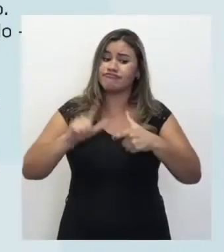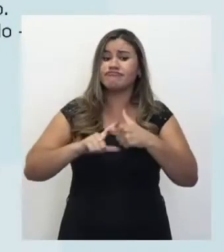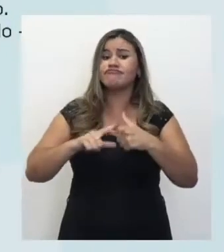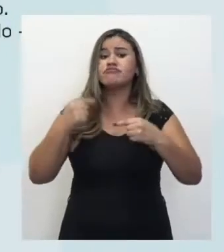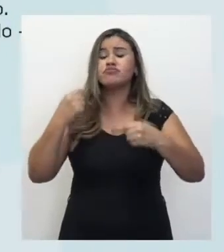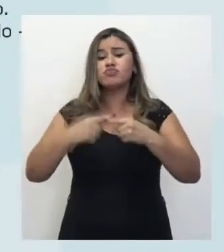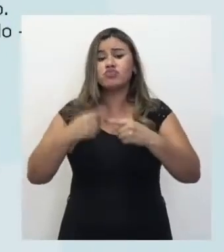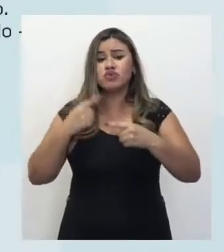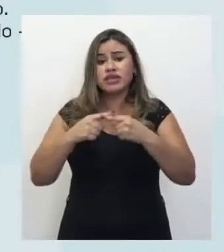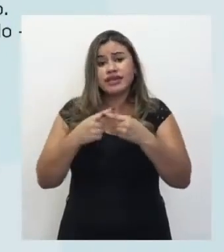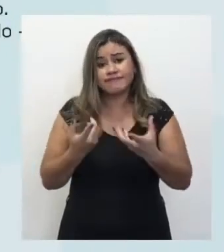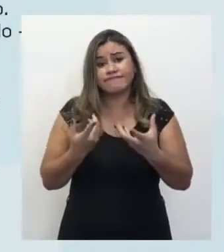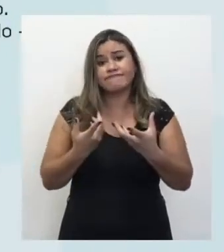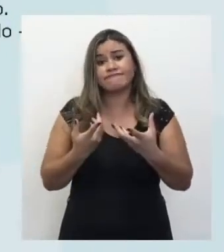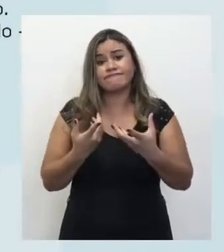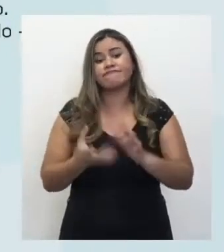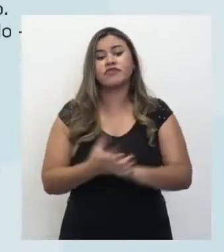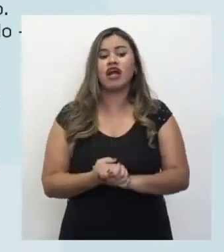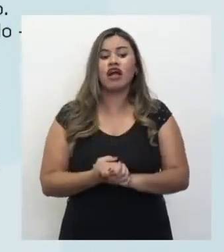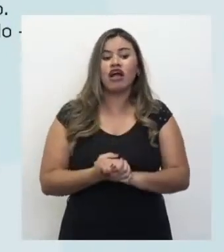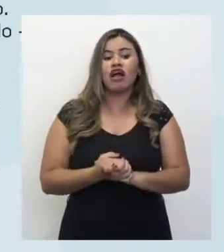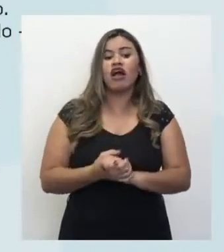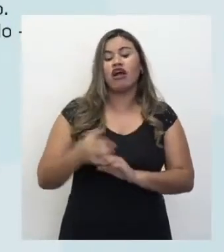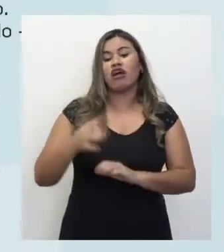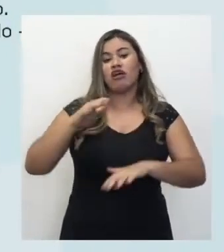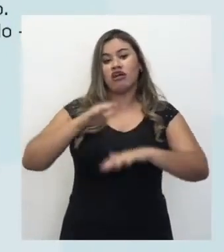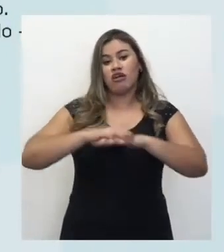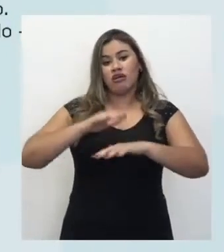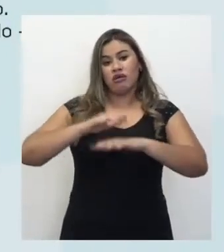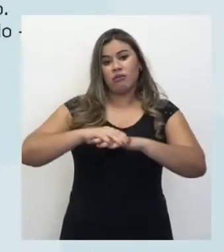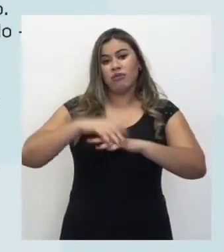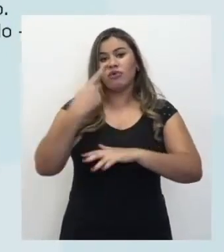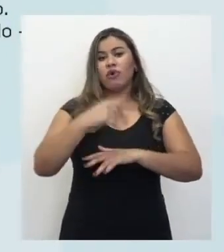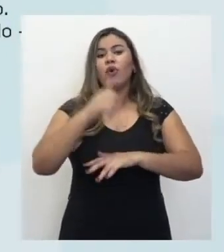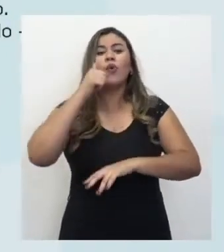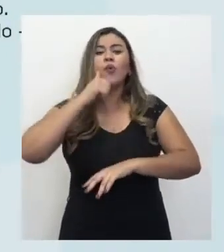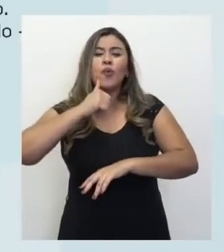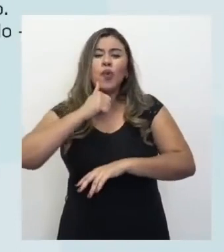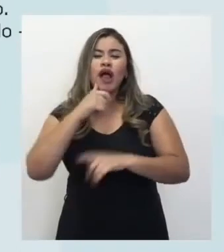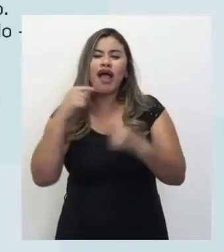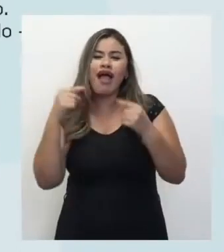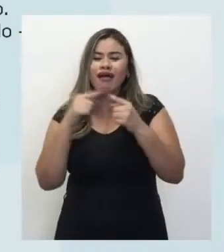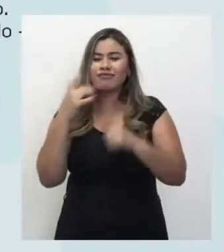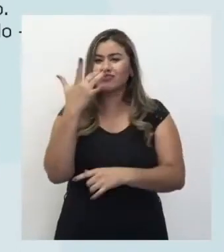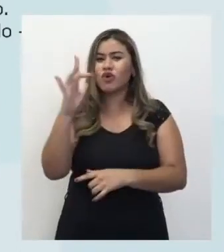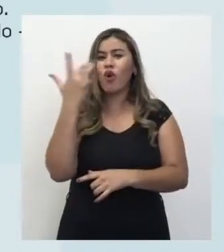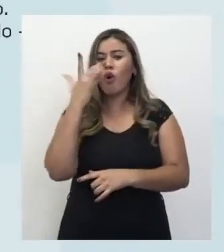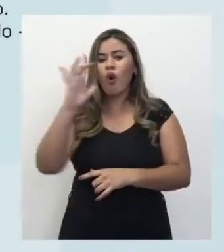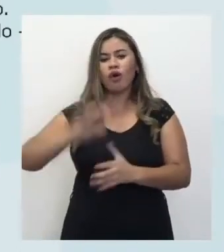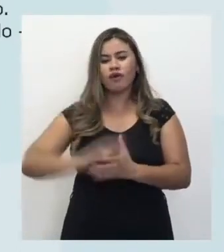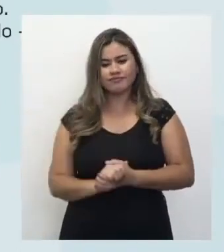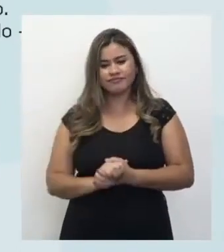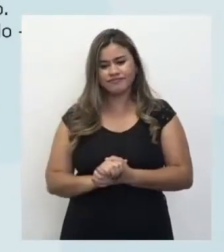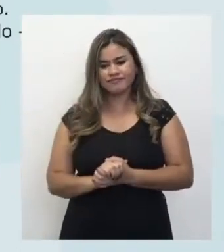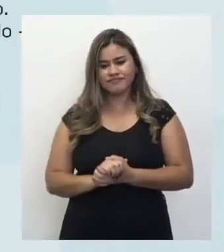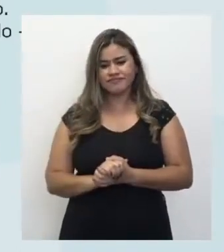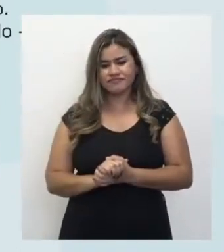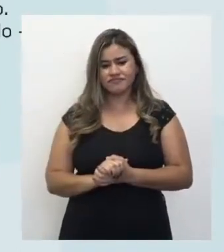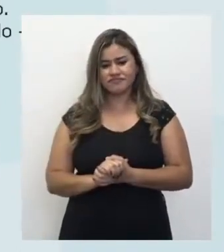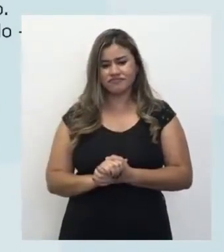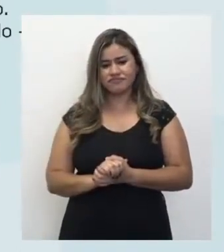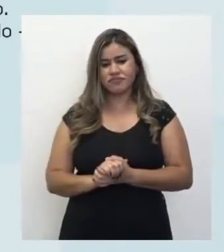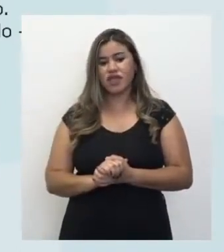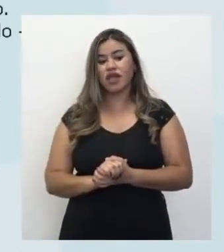o meu tesouro? Não sois vós, mulher meu ouro? Que mal faço em guardar